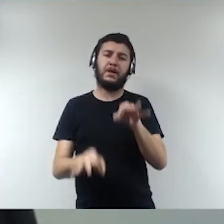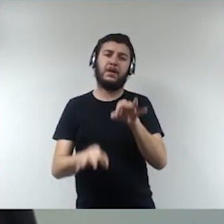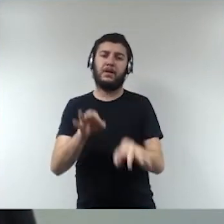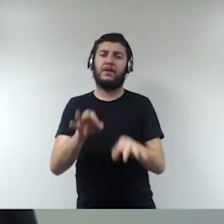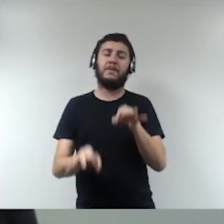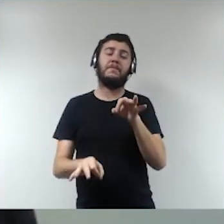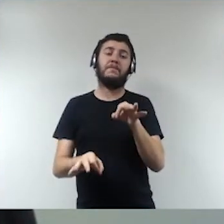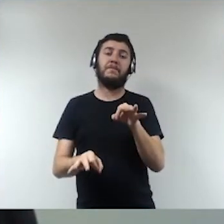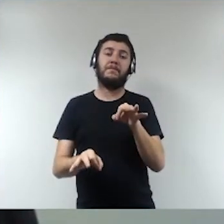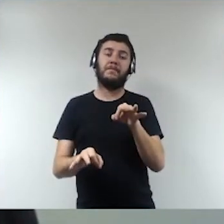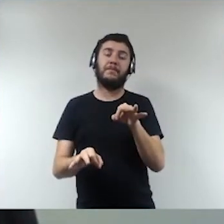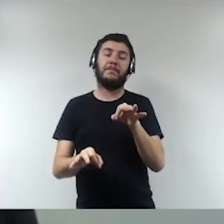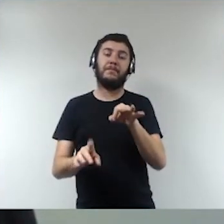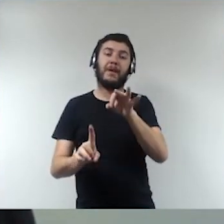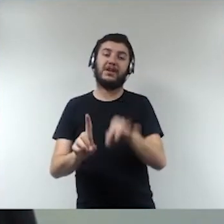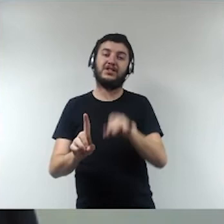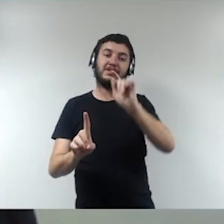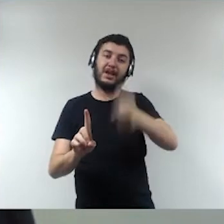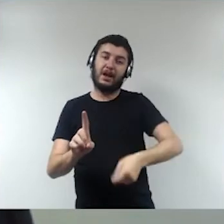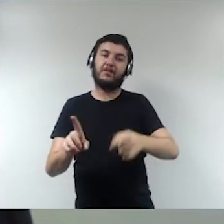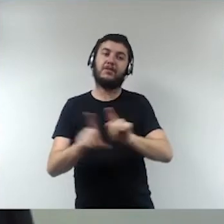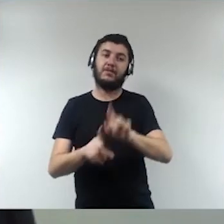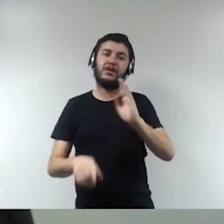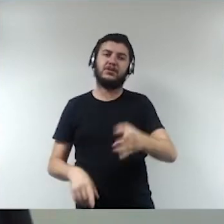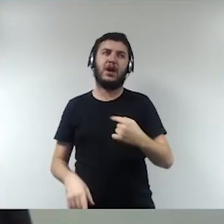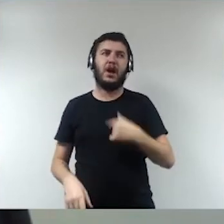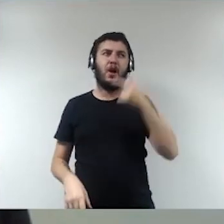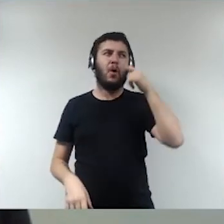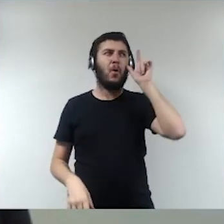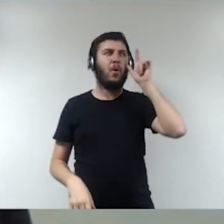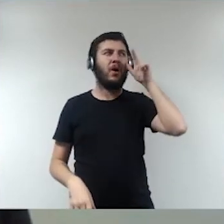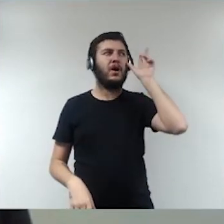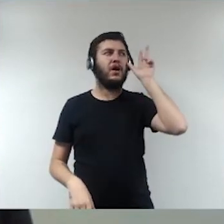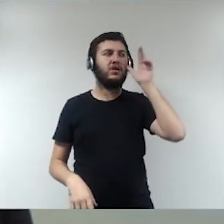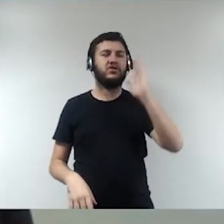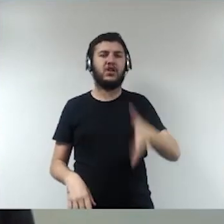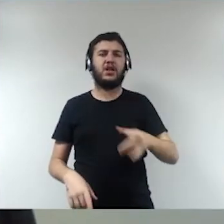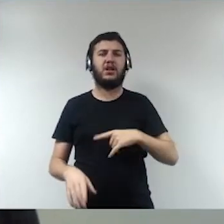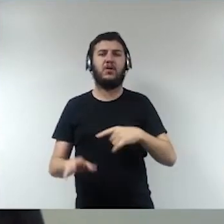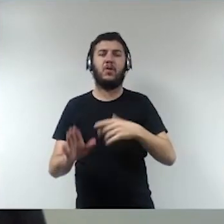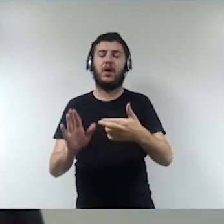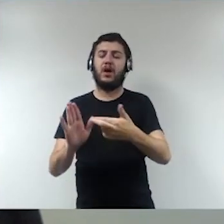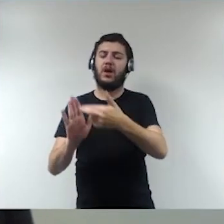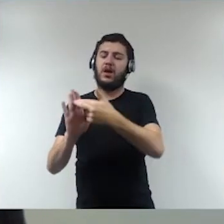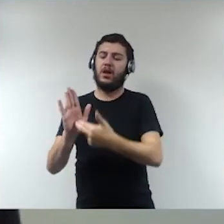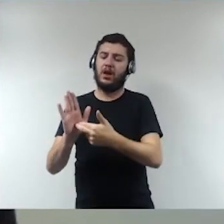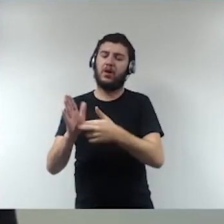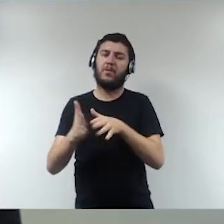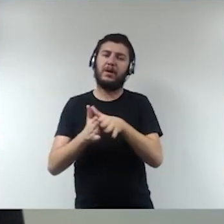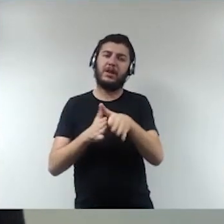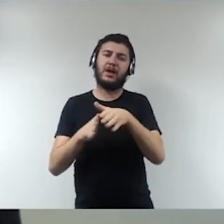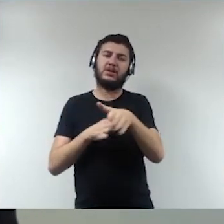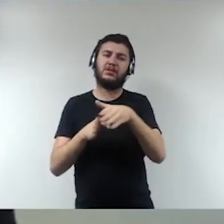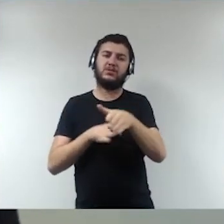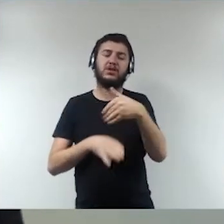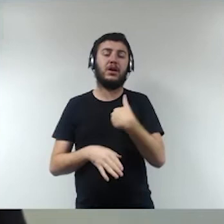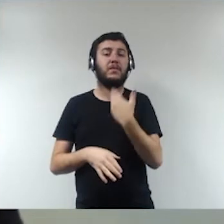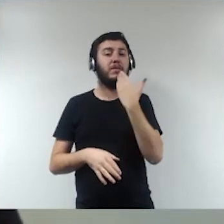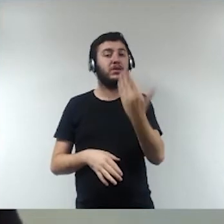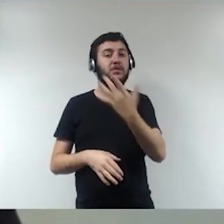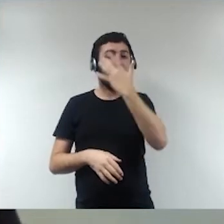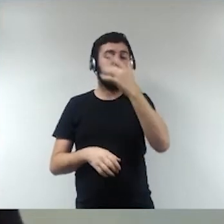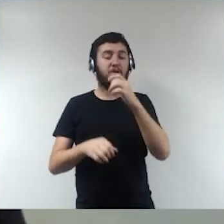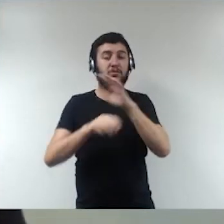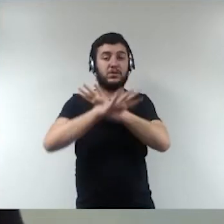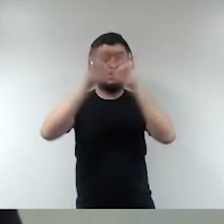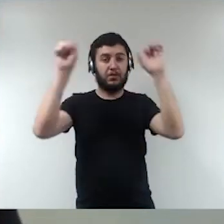ontem ou anteontem, uma recomendação aprovada pelo Conselho Nacional de Justiça, determinando que os tribunais mantenham canais